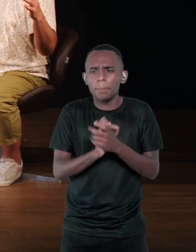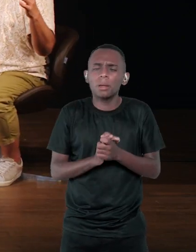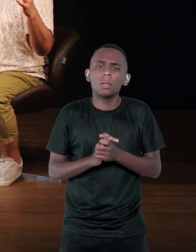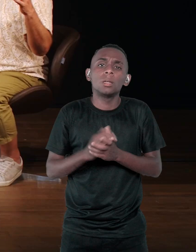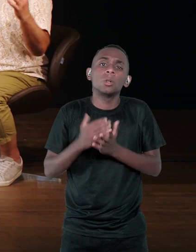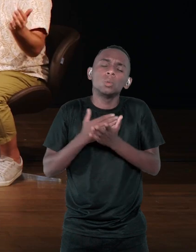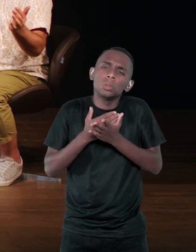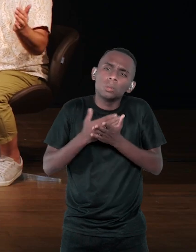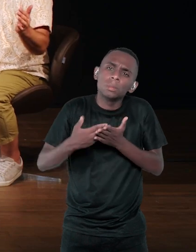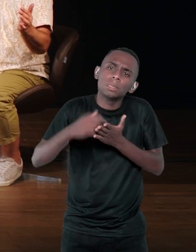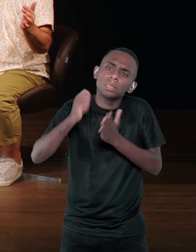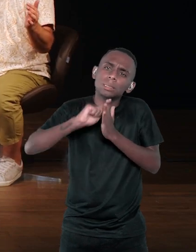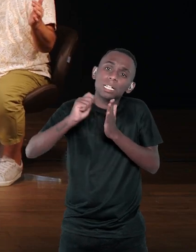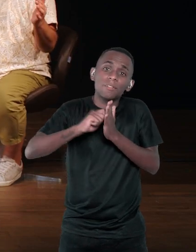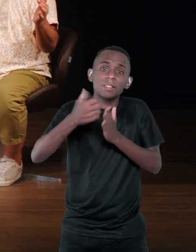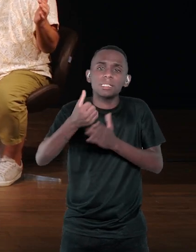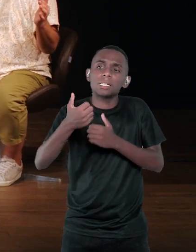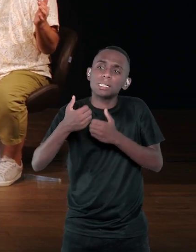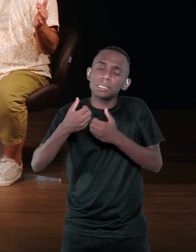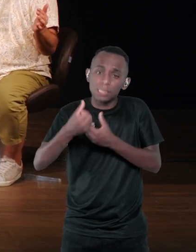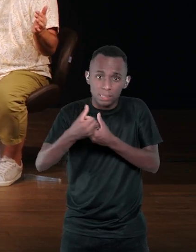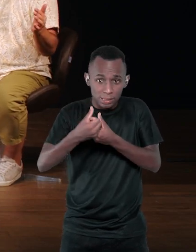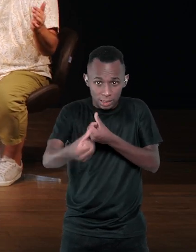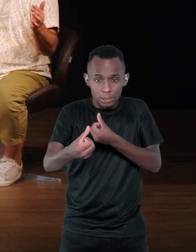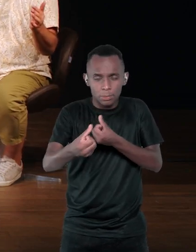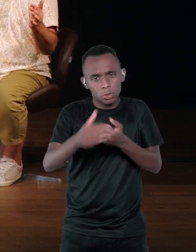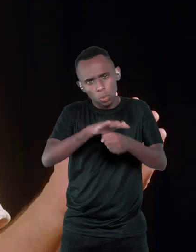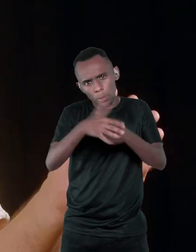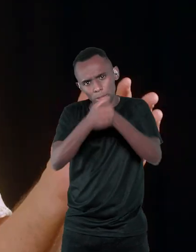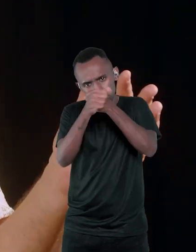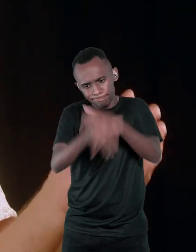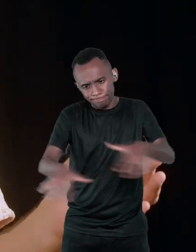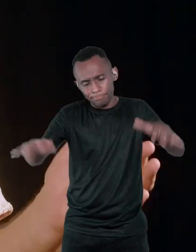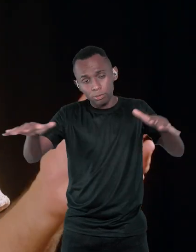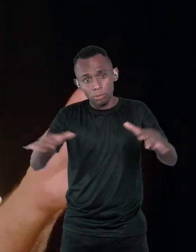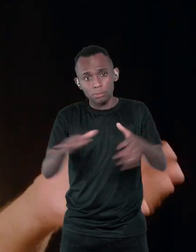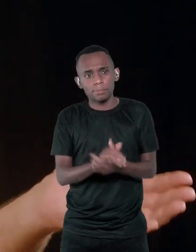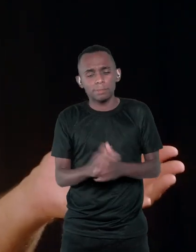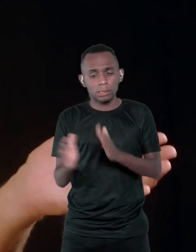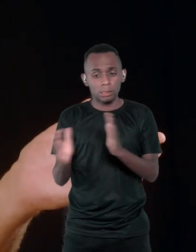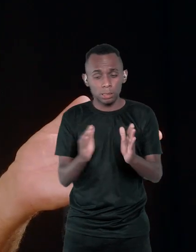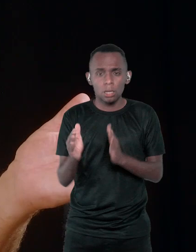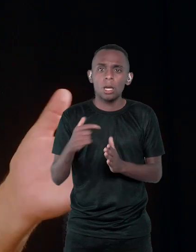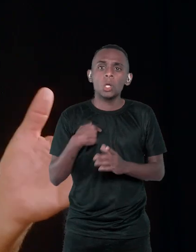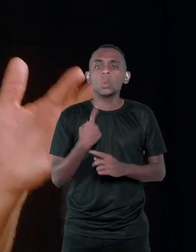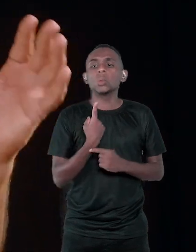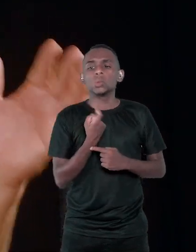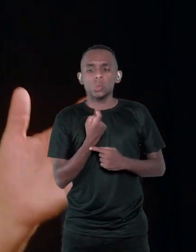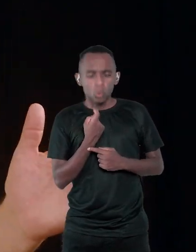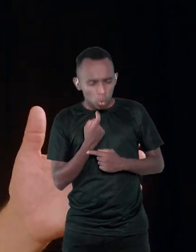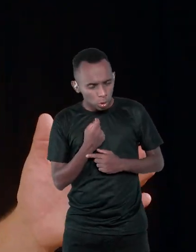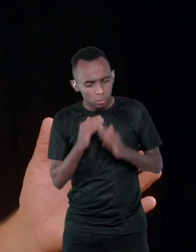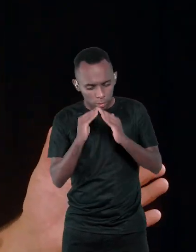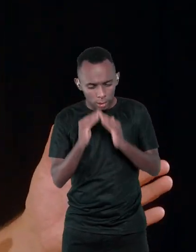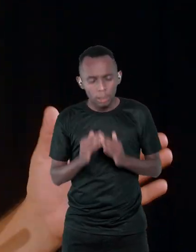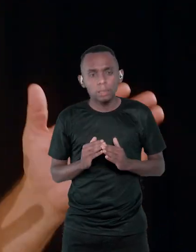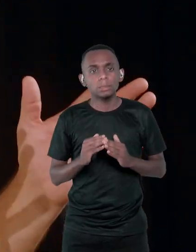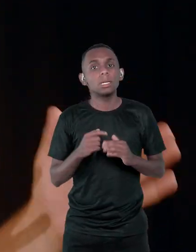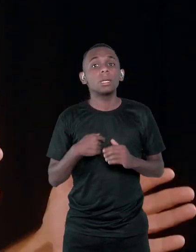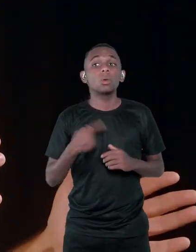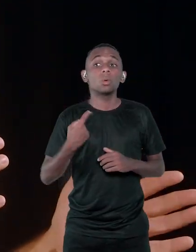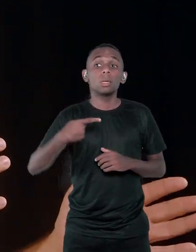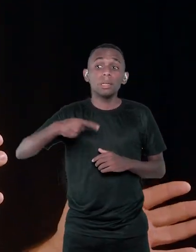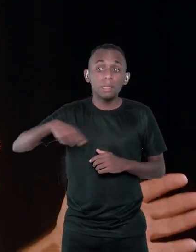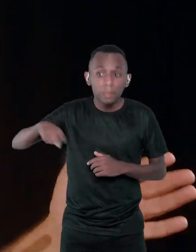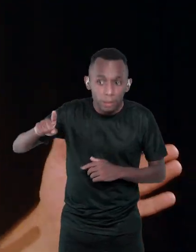Os primeiros 6 meses da pandemia, eu fiquei virtualmente isolado. Eu apresentava um programa na TV Globo, que era